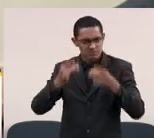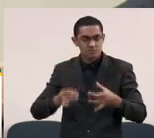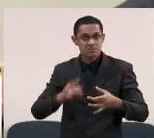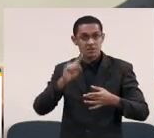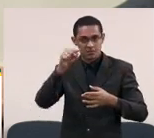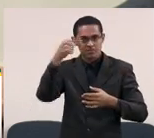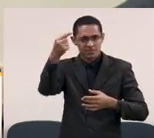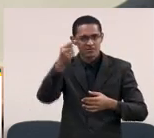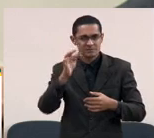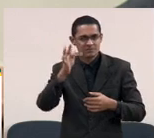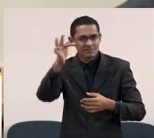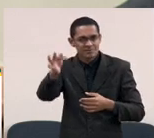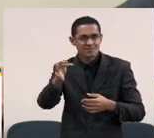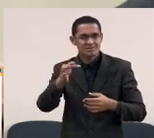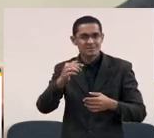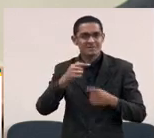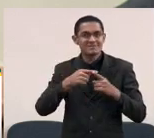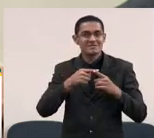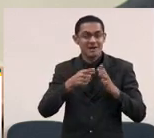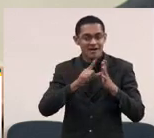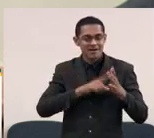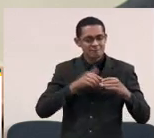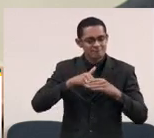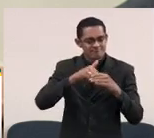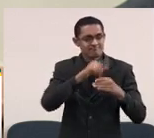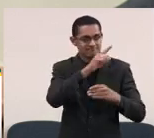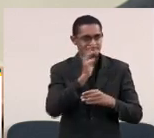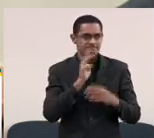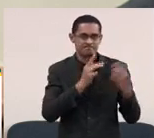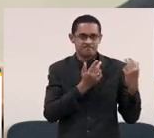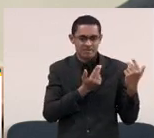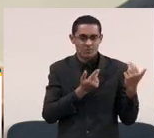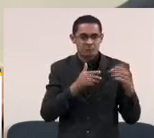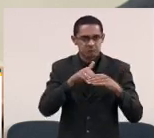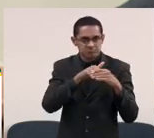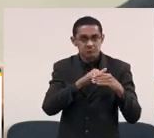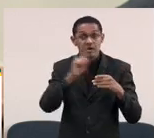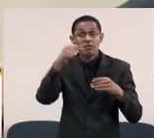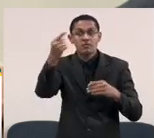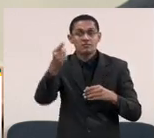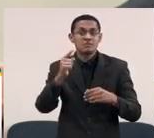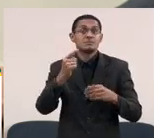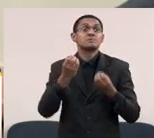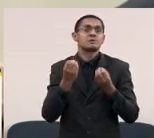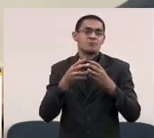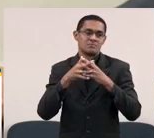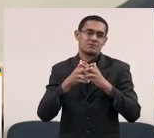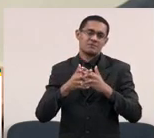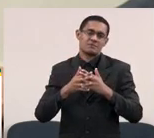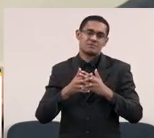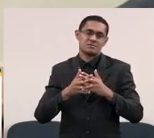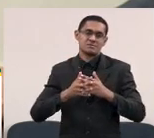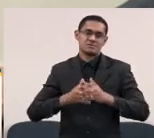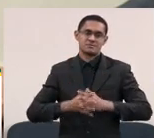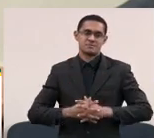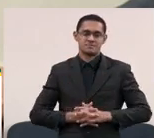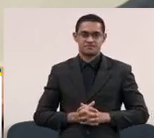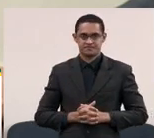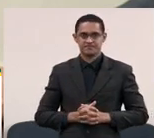for sancionado o projeto e feito a... Como é que é feito depois?